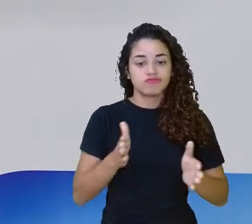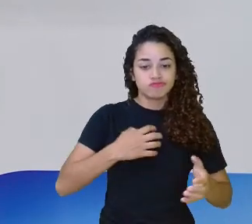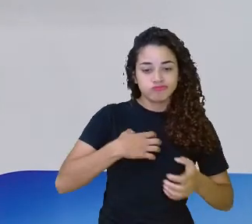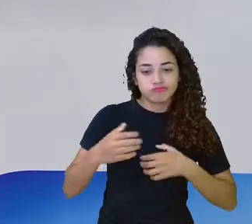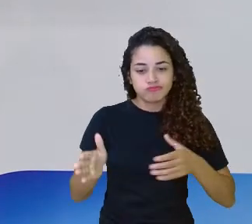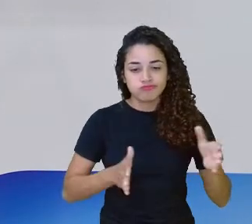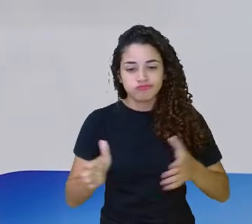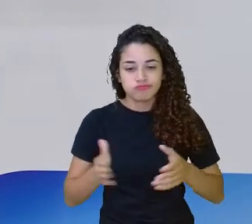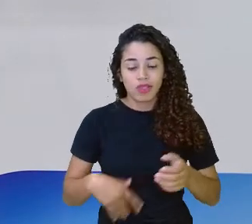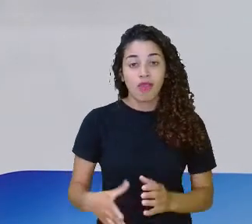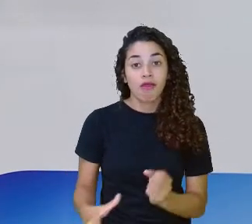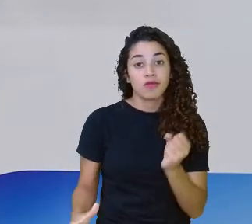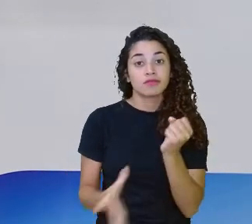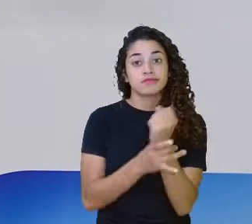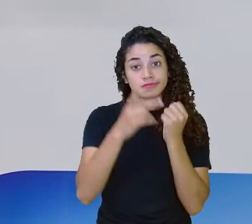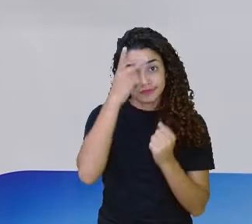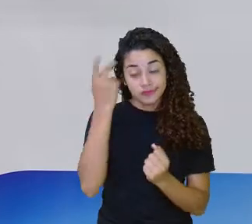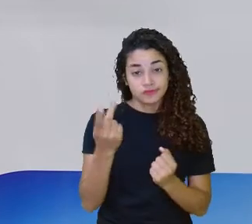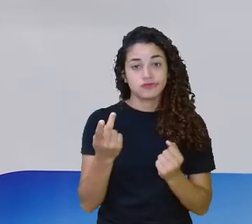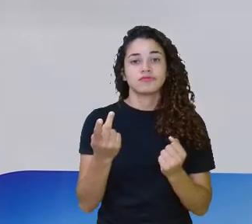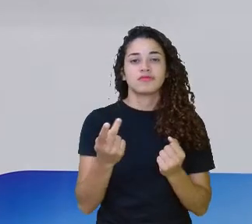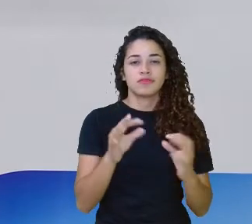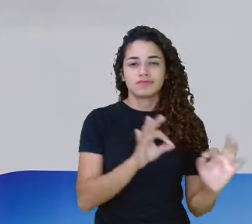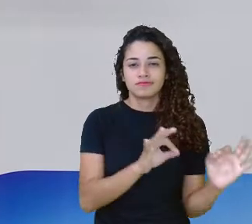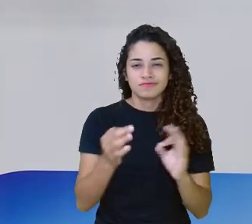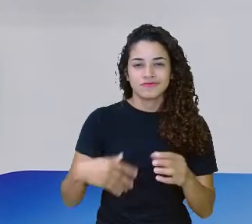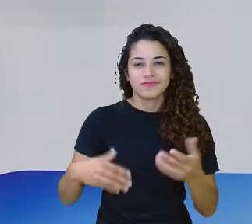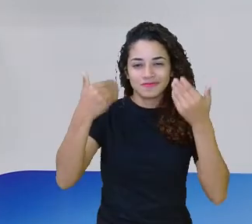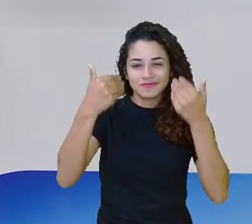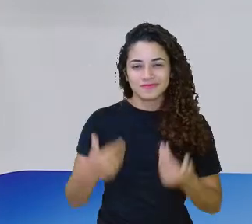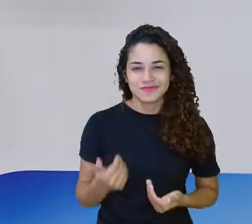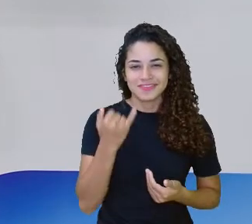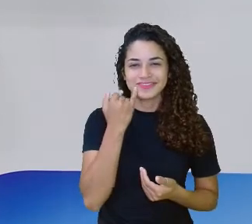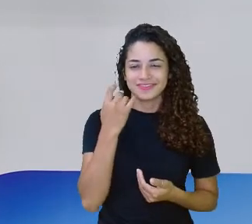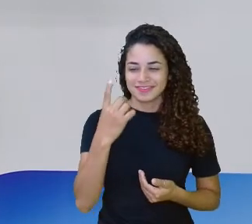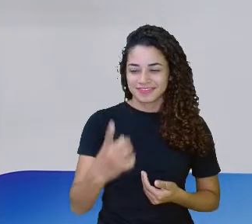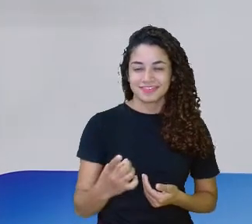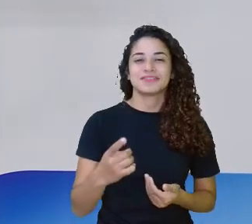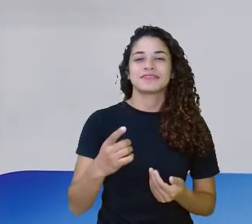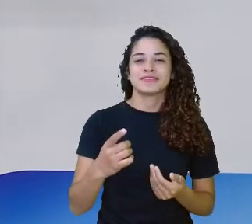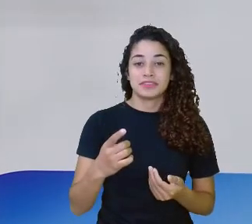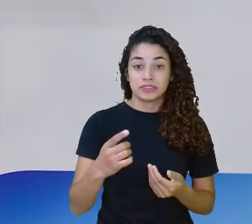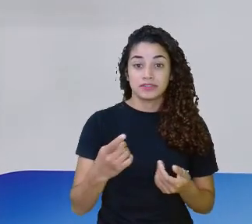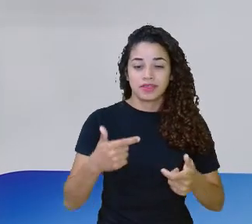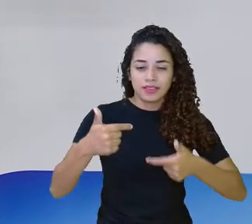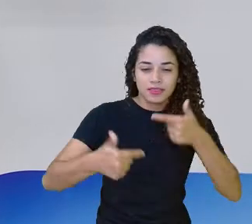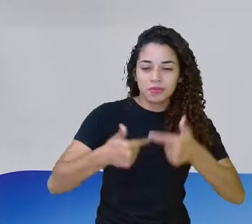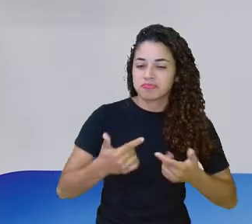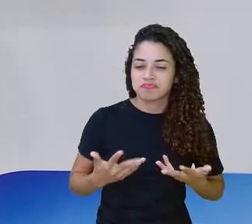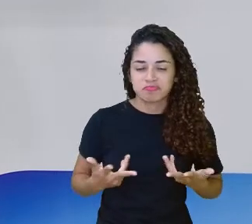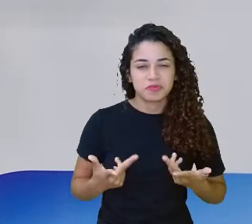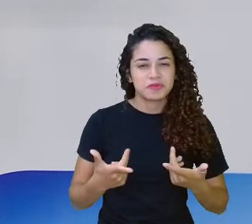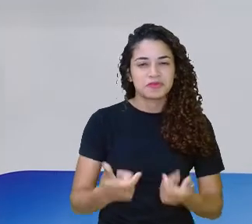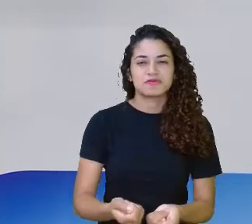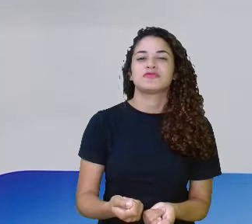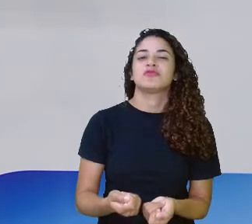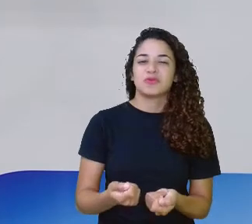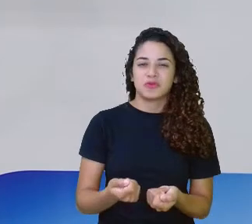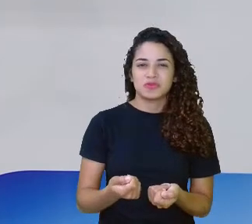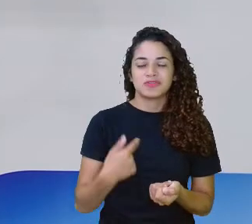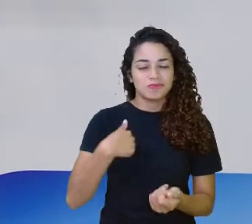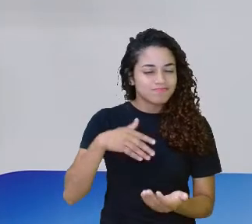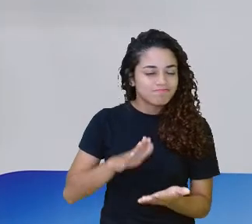pessoas acompanhem as aulas do Educa Recife. Ingrid está fazendo aqui aquele trabalho maravilhoso, né? Que eu não canso